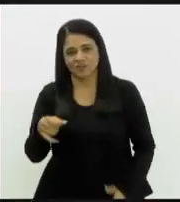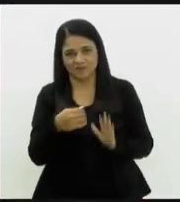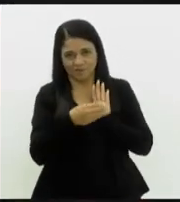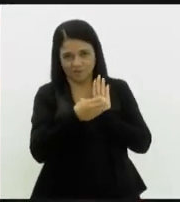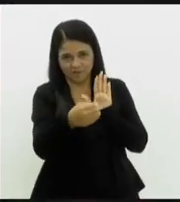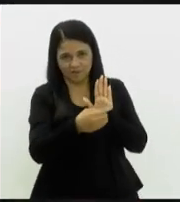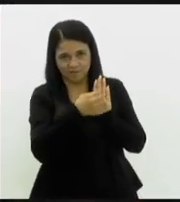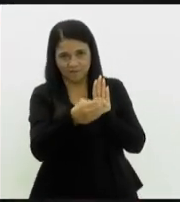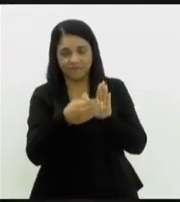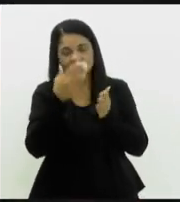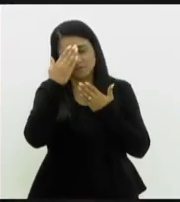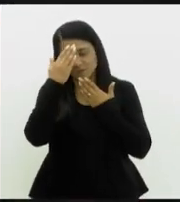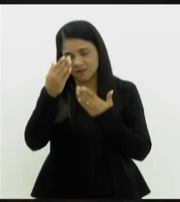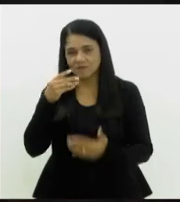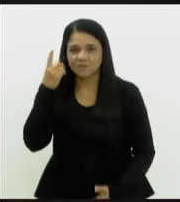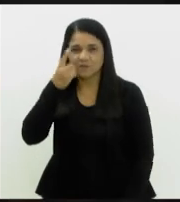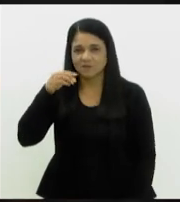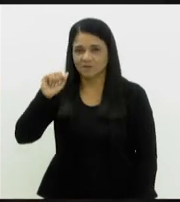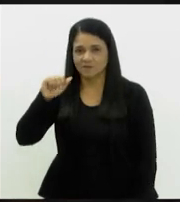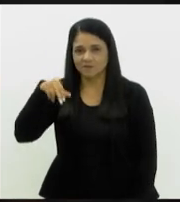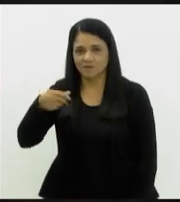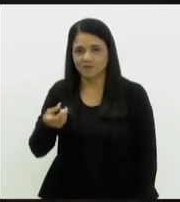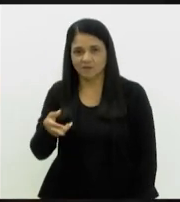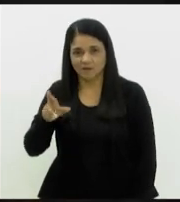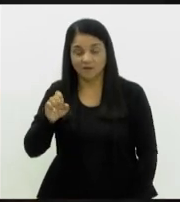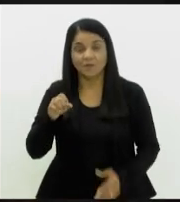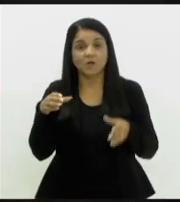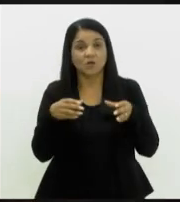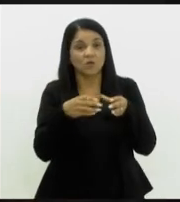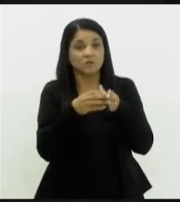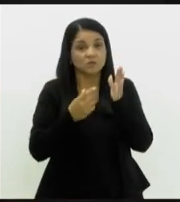Obrigado, deputado André. Pela Comissão de Orçamento,